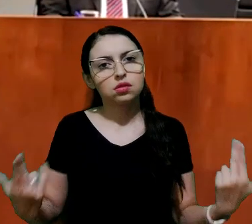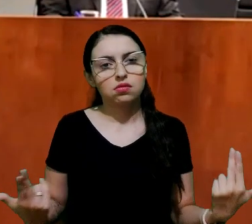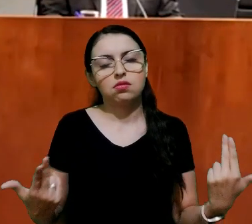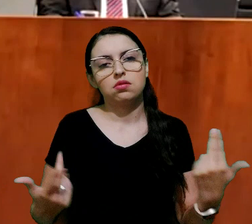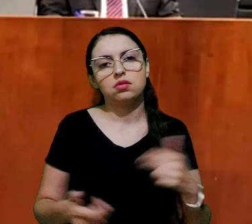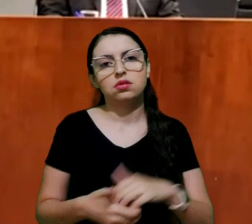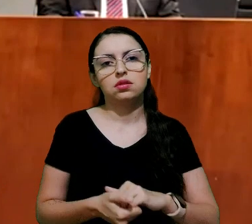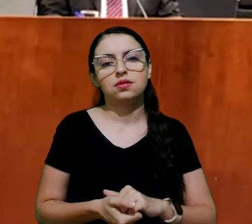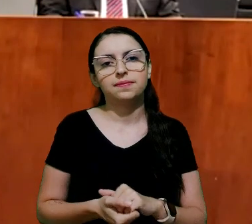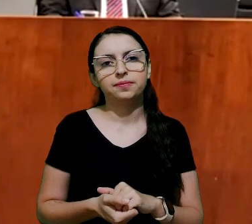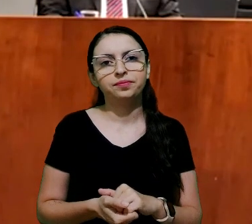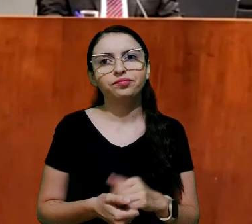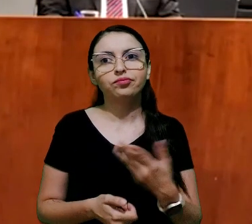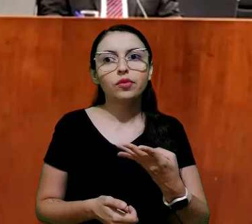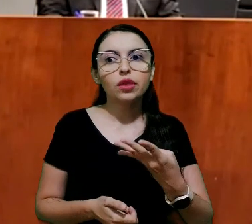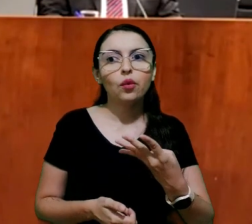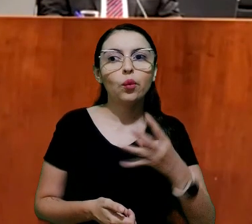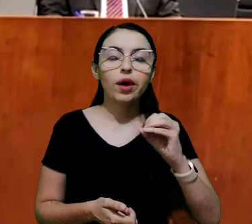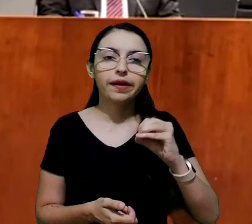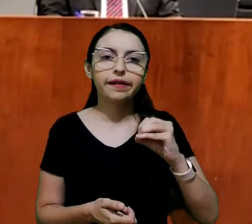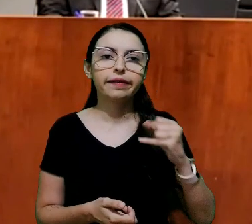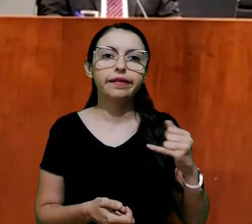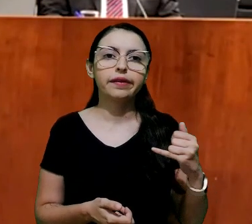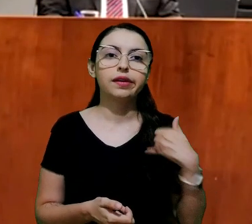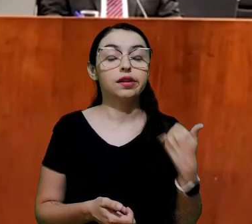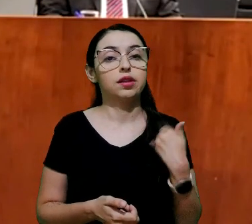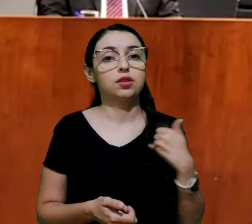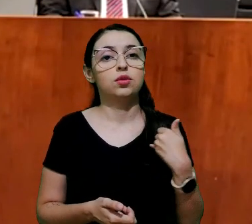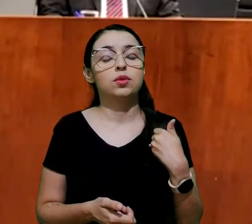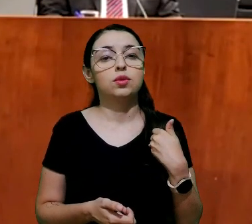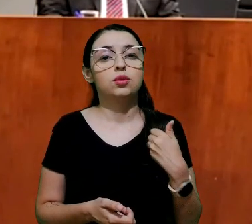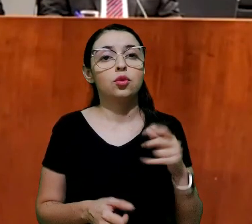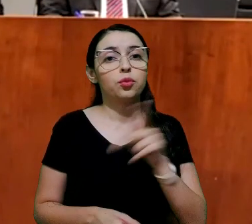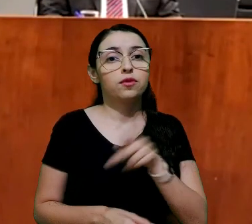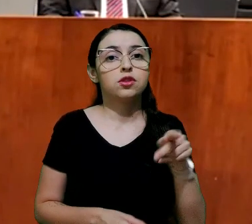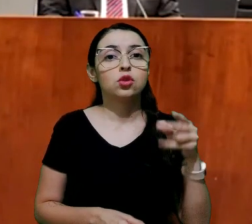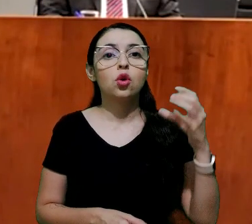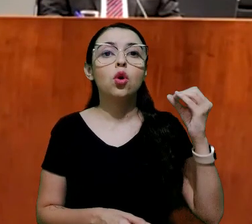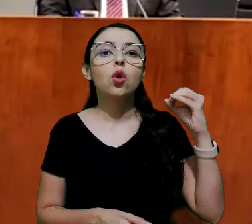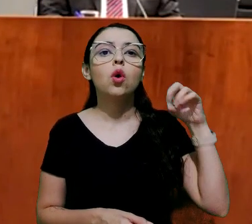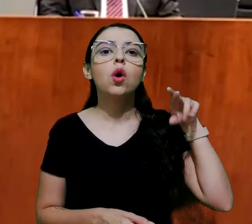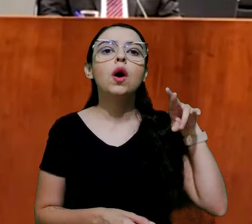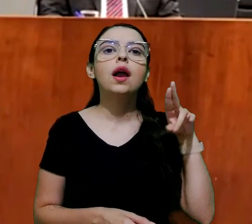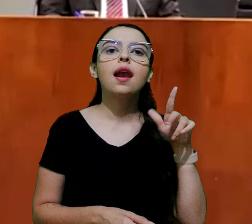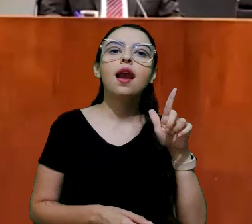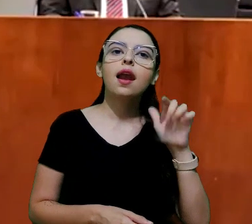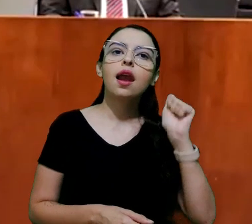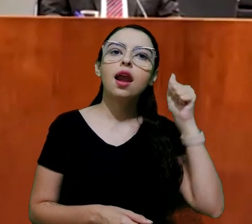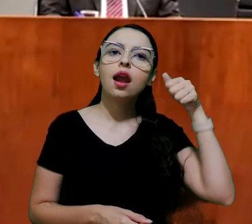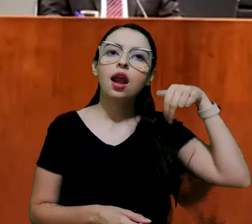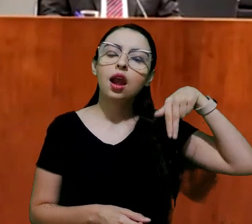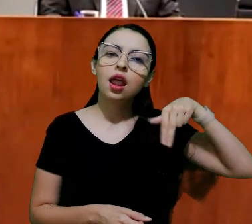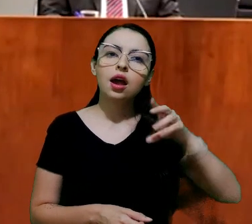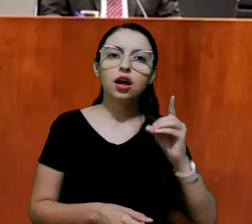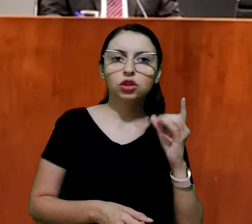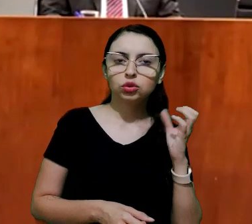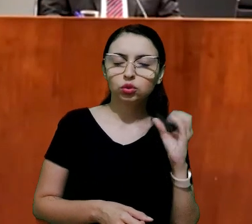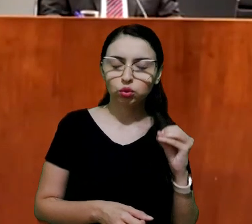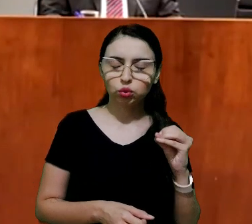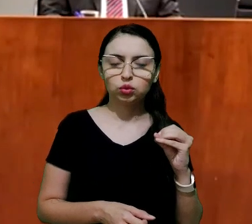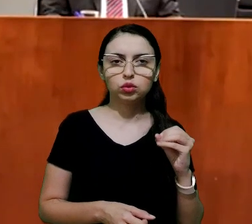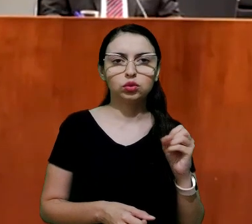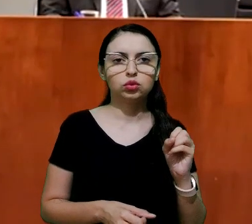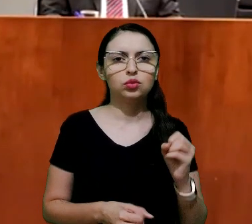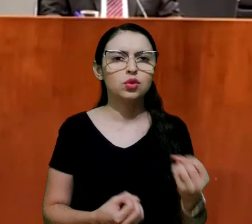anos, o professor Orlando Gomes, num de seus estudos socio-jurídicos, ele